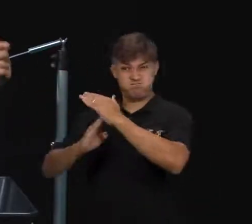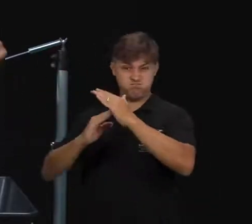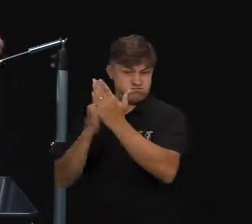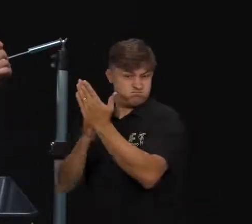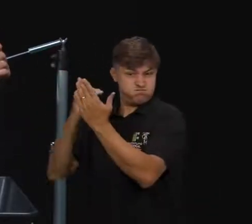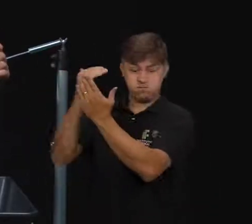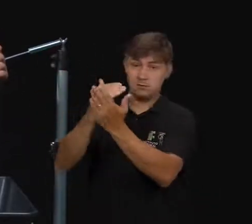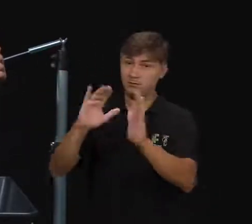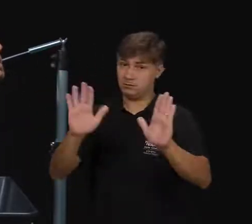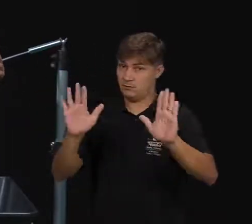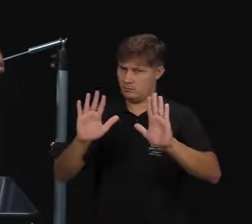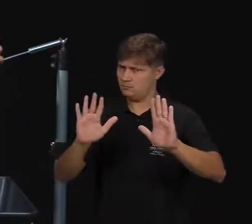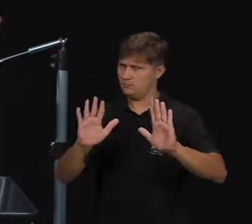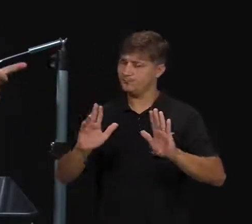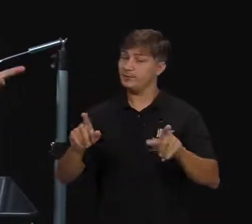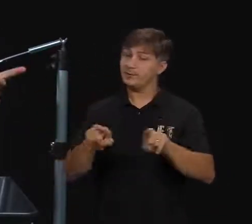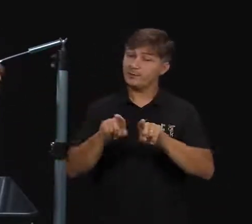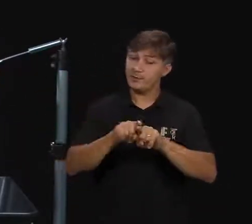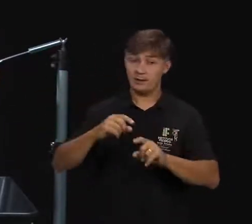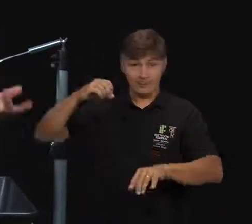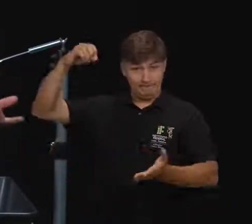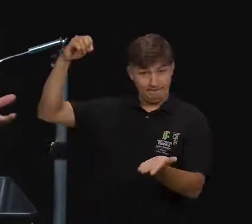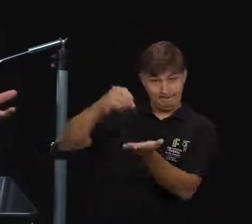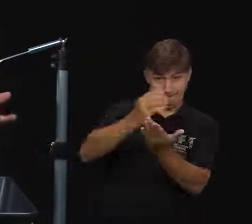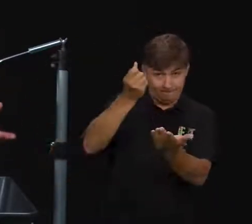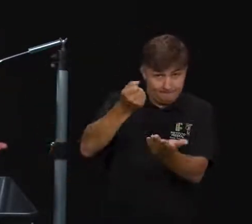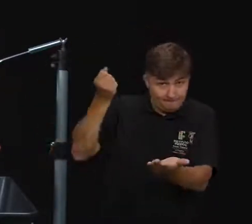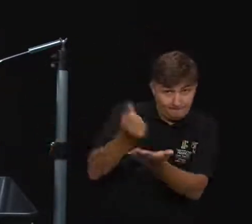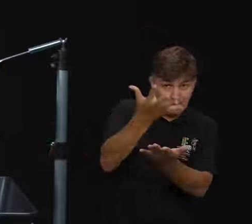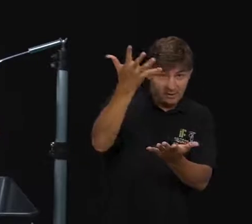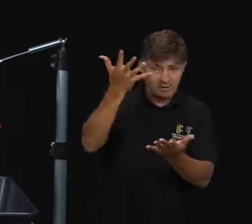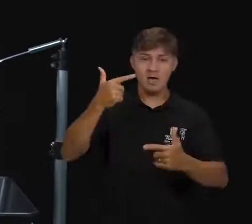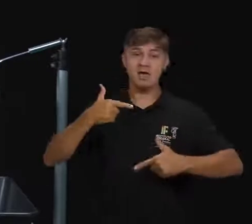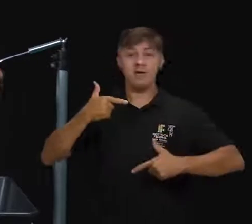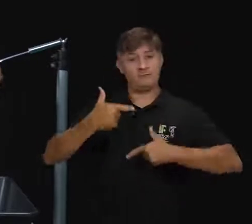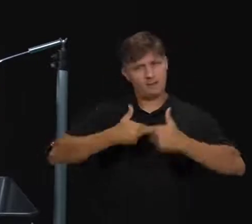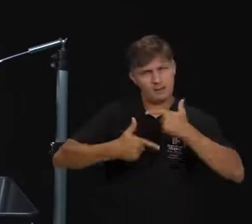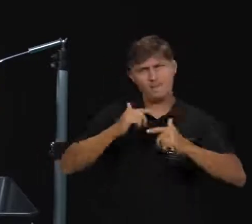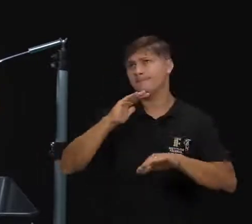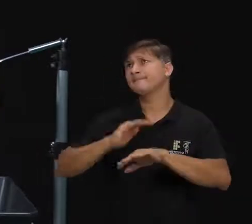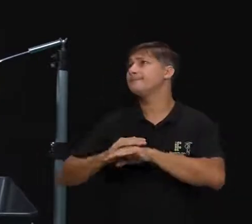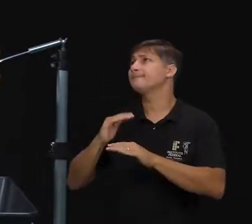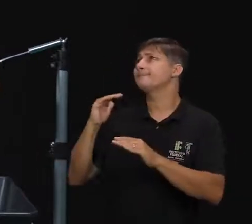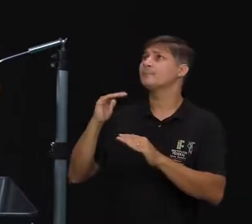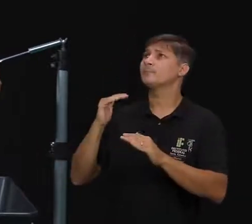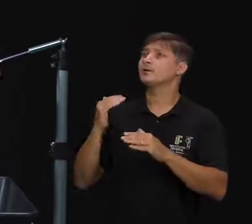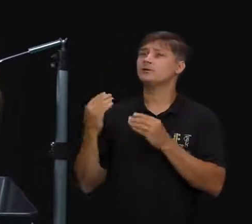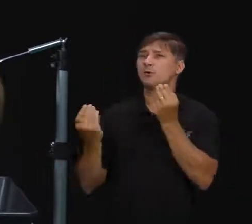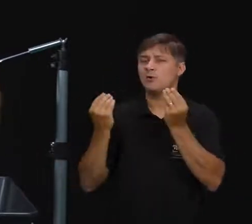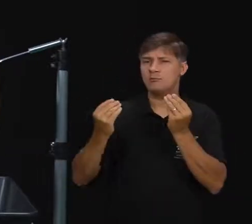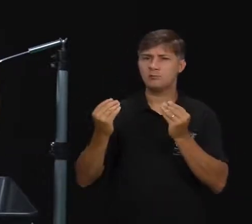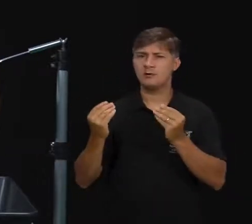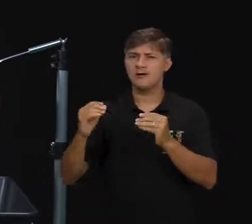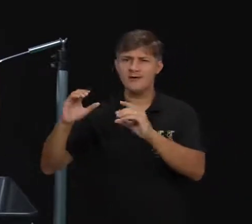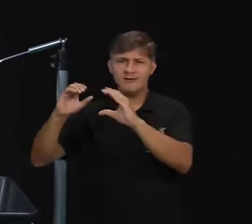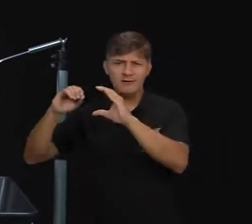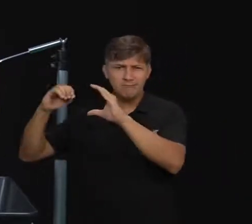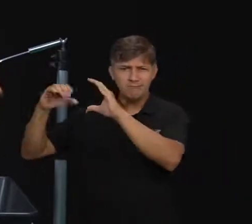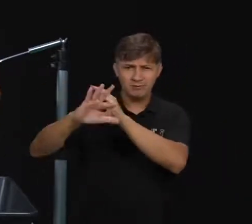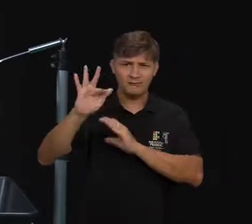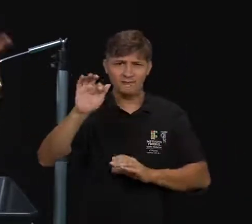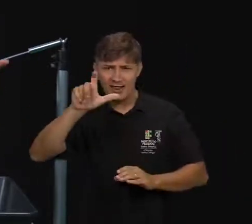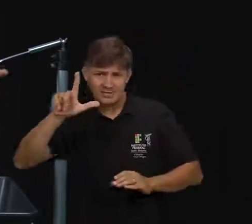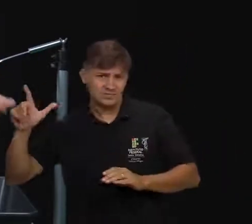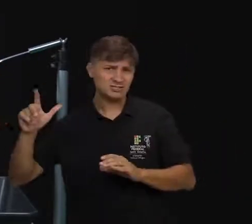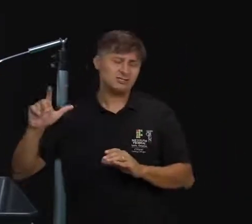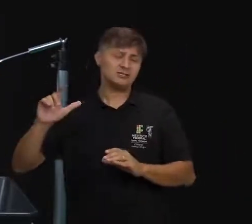atrás do flash eu tenho a potência. Quando, no caso do splash, por exemplo, eu vou trabalhar mais com o flash na carga